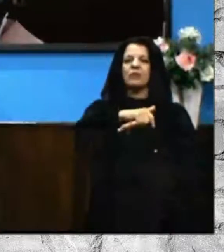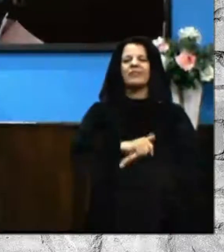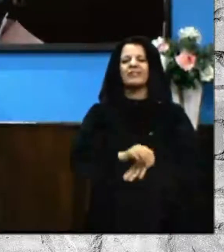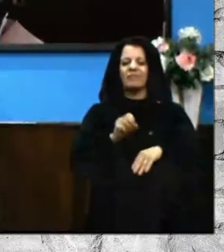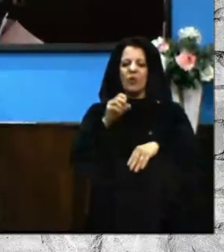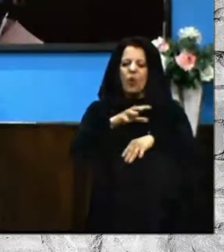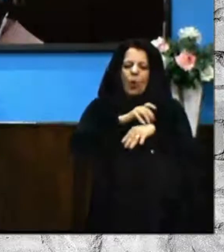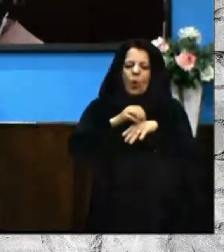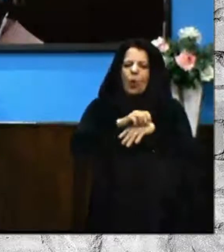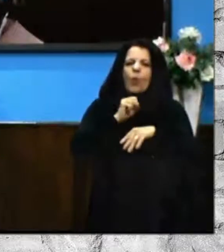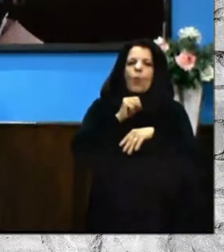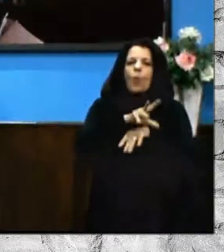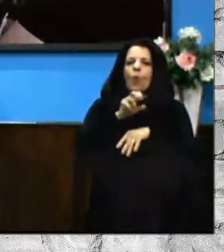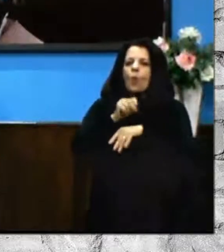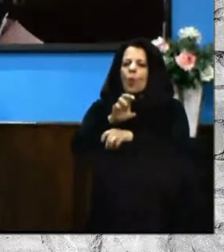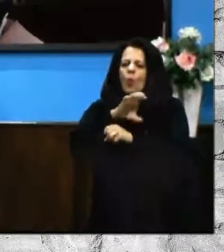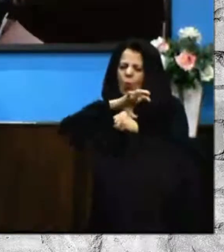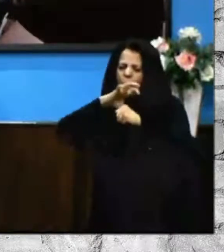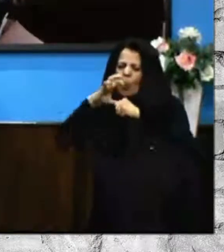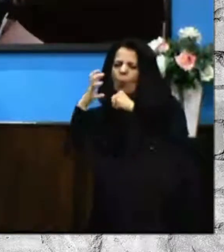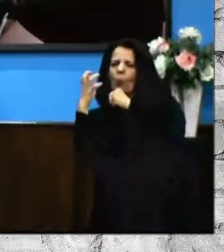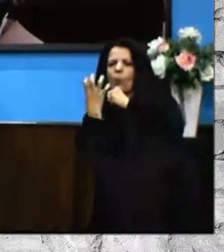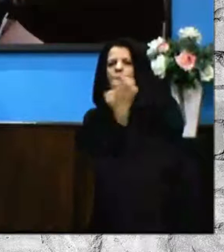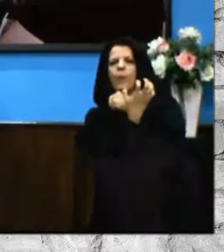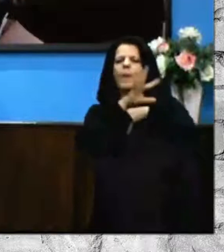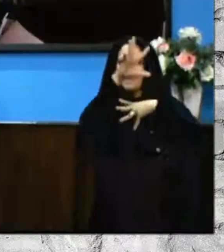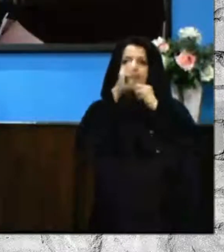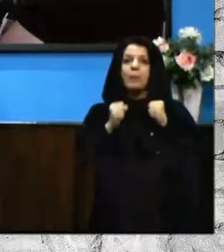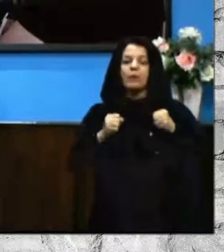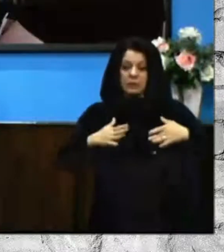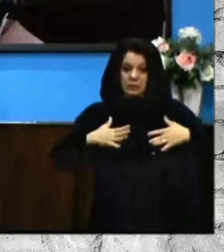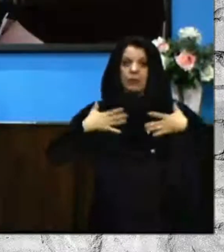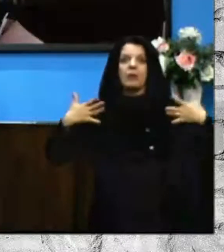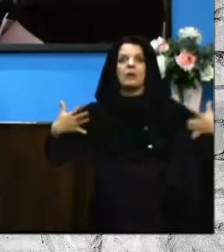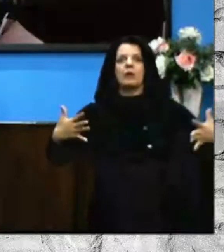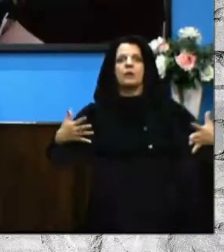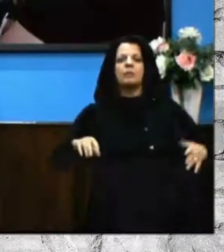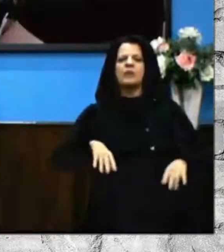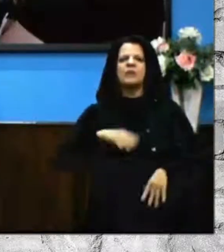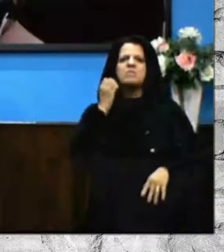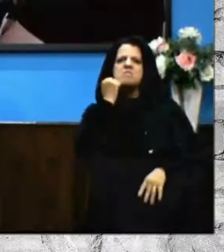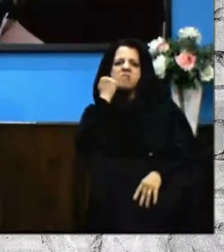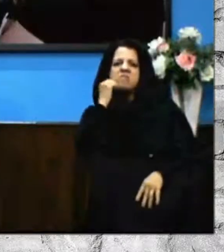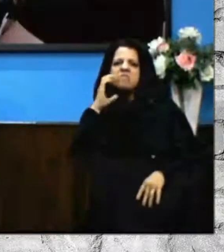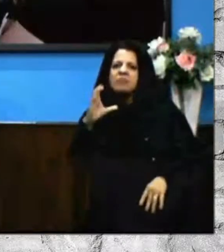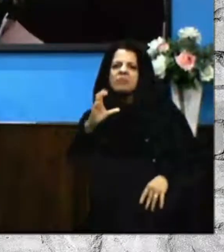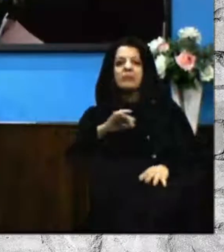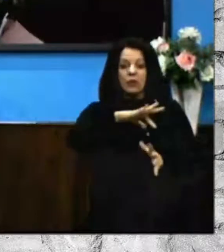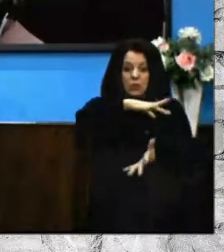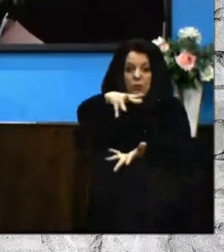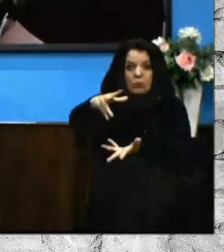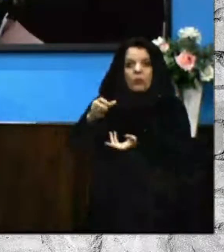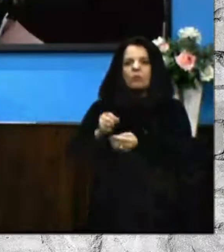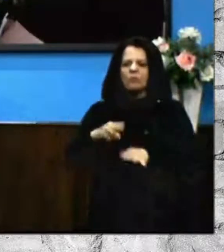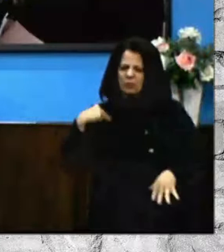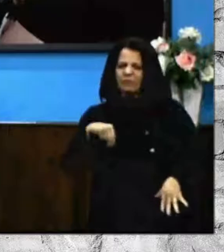vírus, o coronavírus, pode ter sido uma surpresa para a ciência, para o mundo e